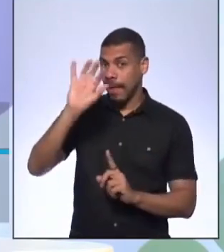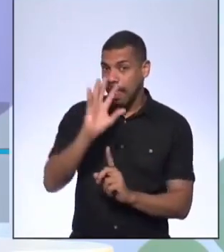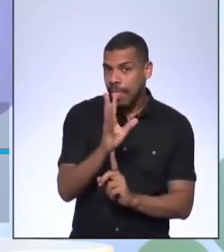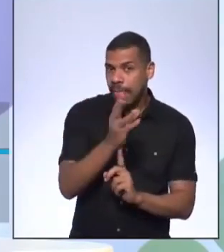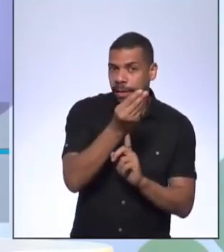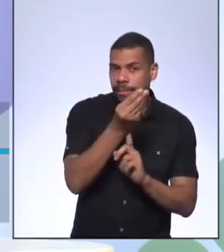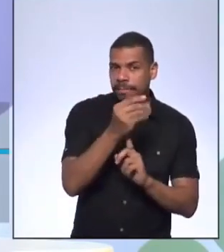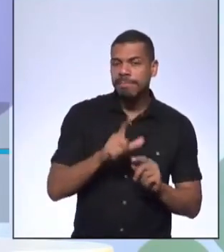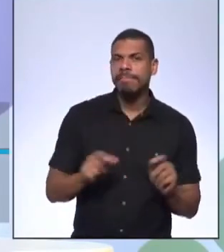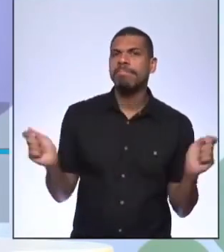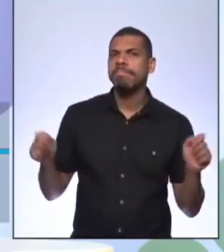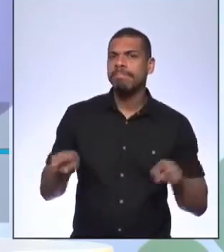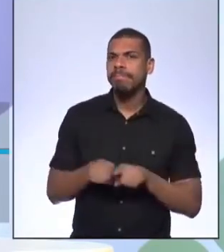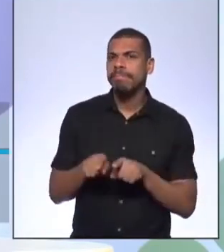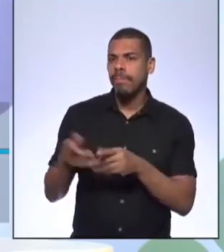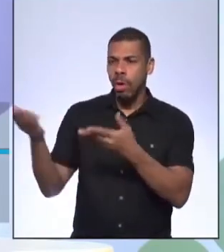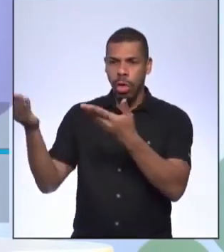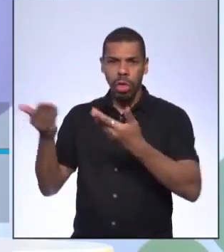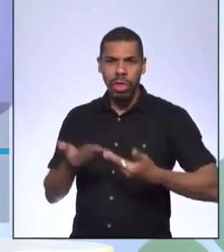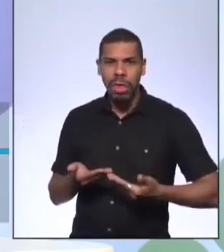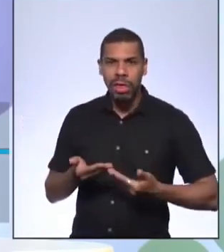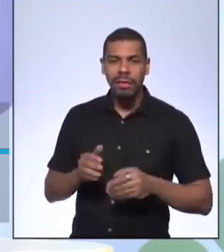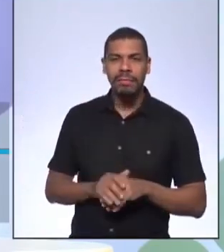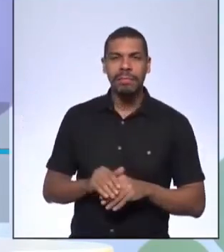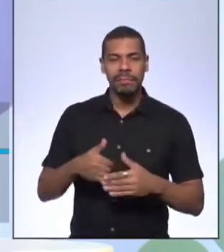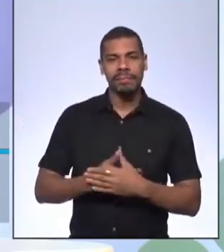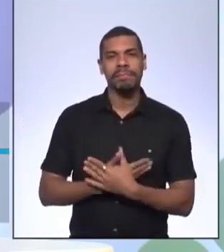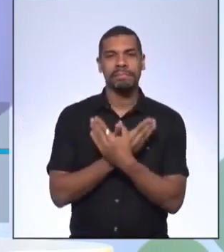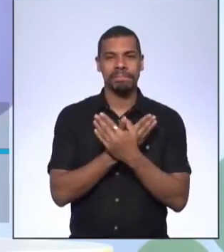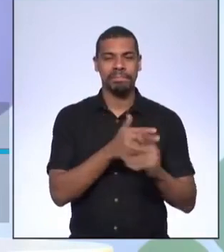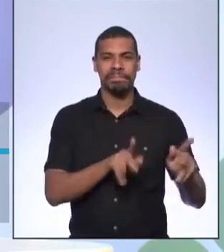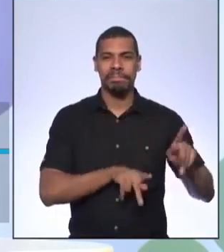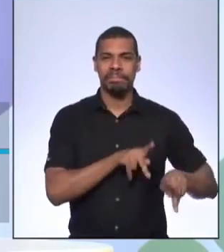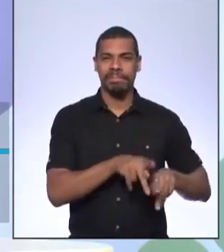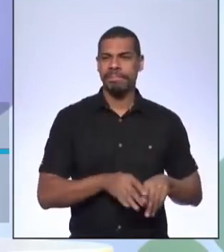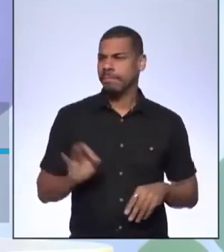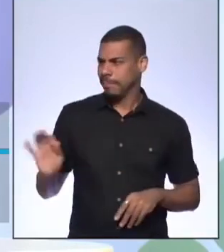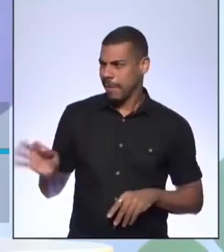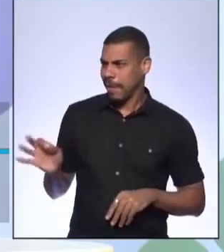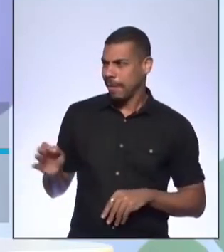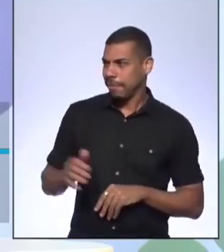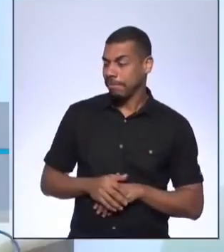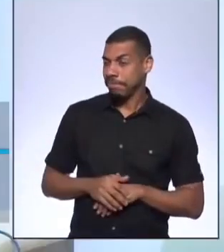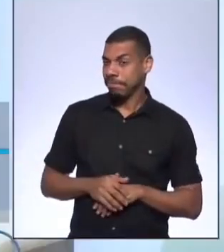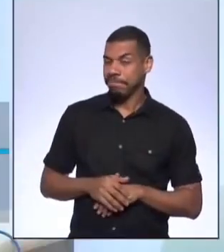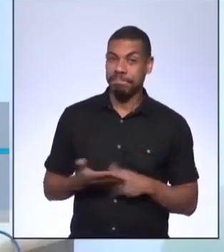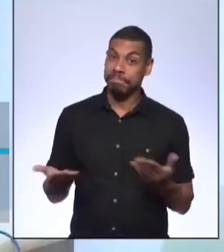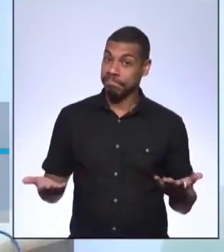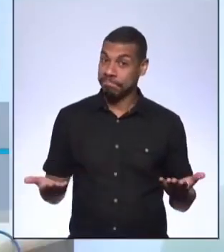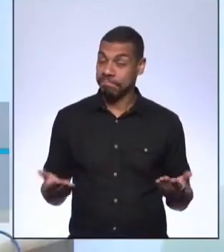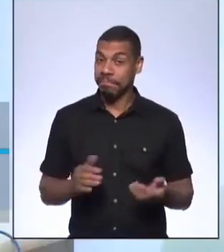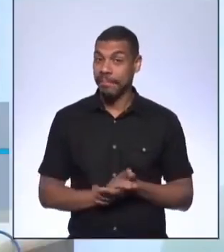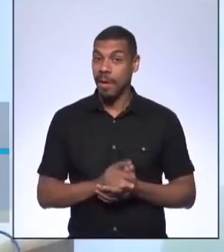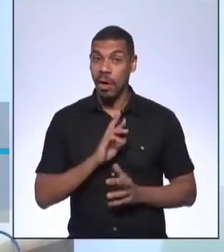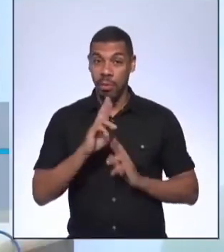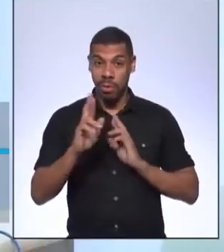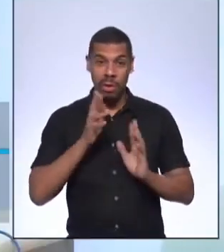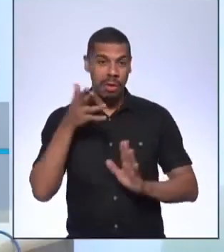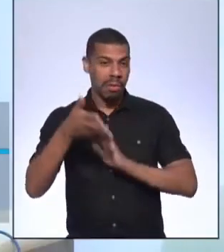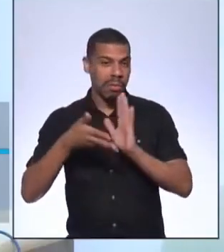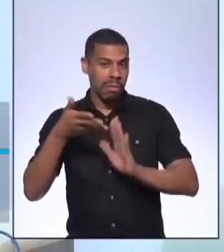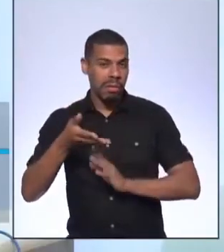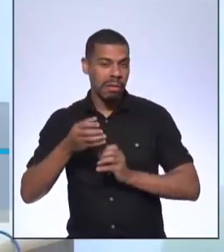sendo bem recebido pelos astecas. É isso mesmo, prof? Olha, como a gente disse, né, é uma